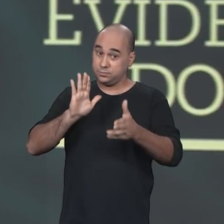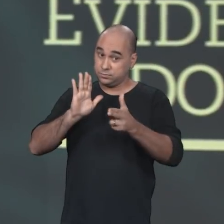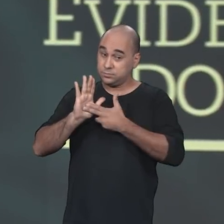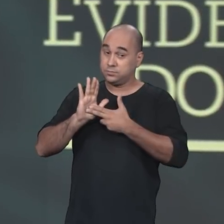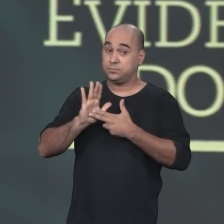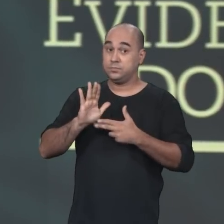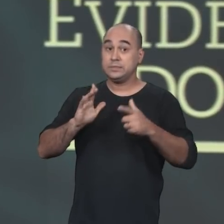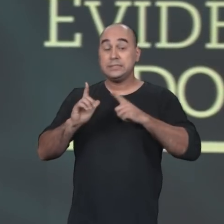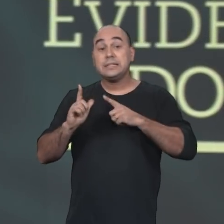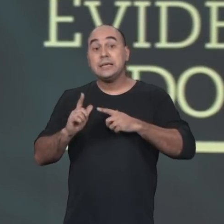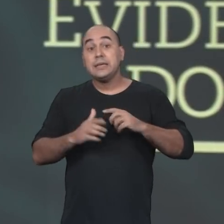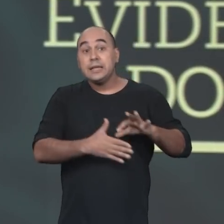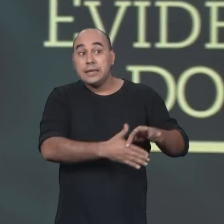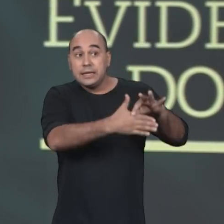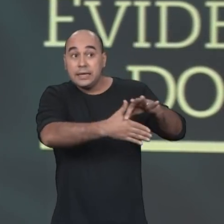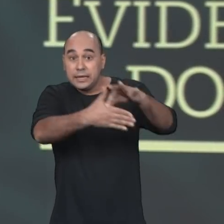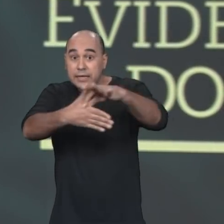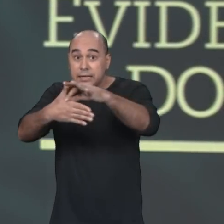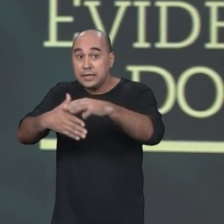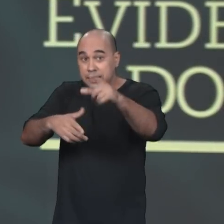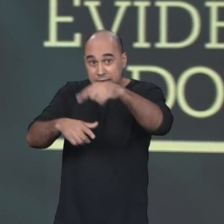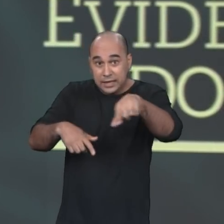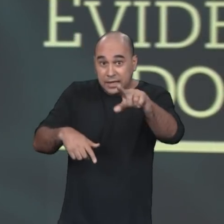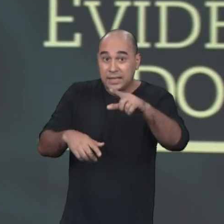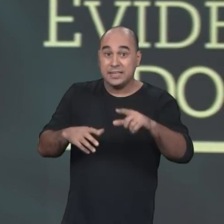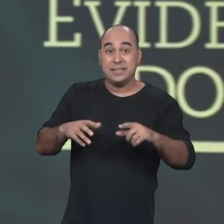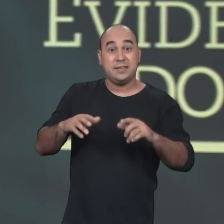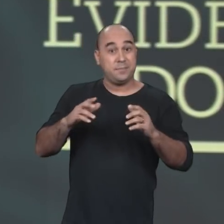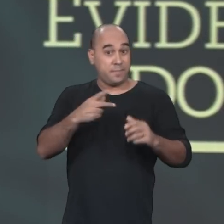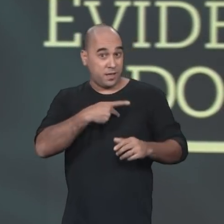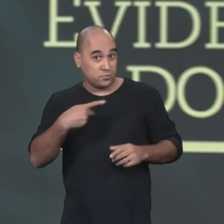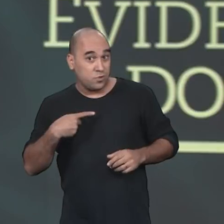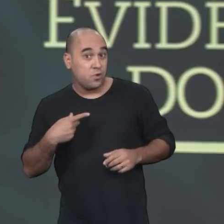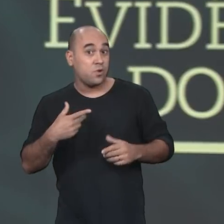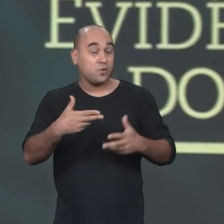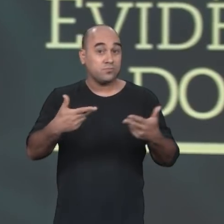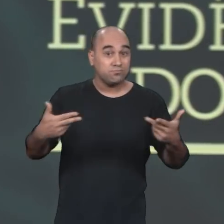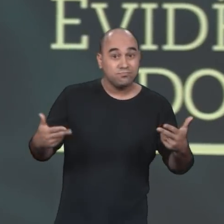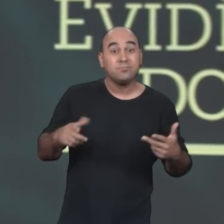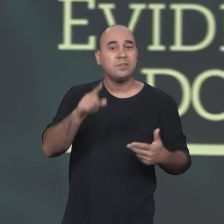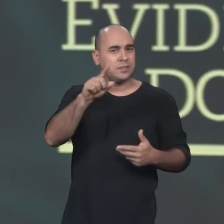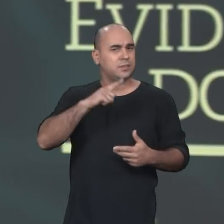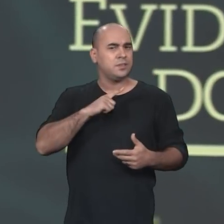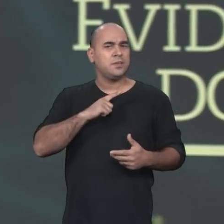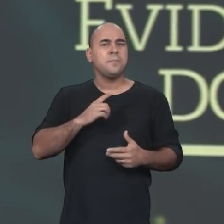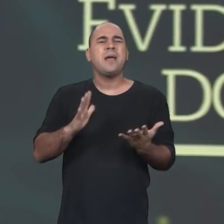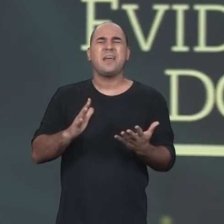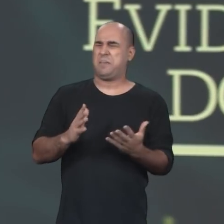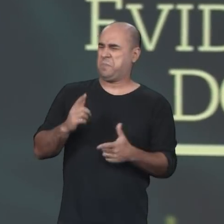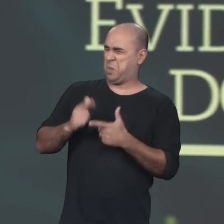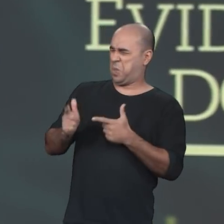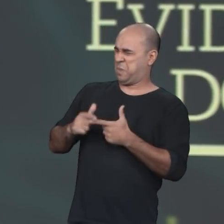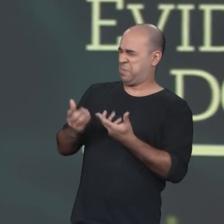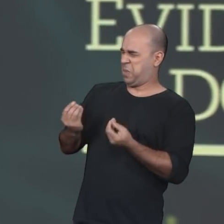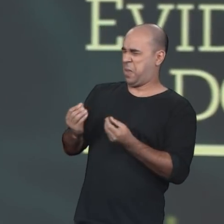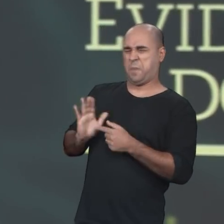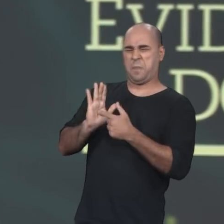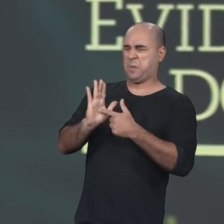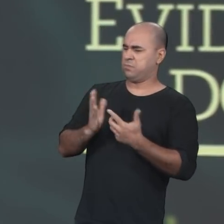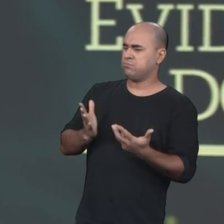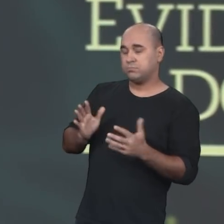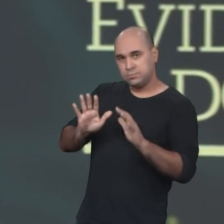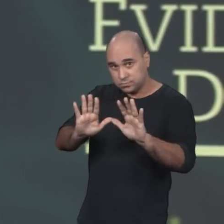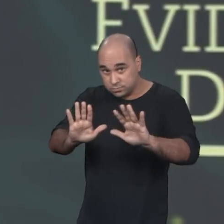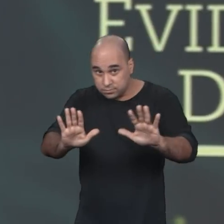líderes da Igreja Adventista que estão assistindo esse programa agora que eu sei. E como é que ele fala assim que ele quer trazer um problema? Eu acho que eles não vão ficar chateados, não.